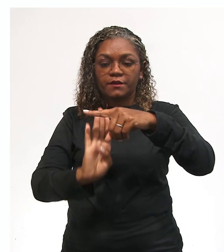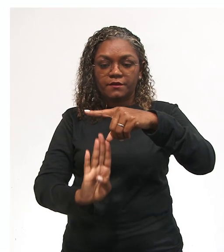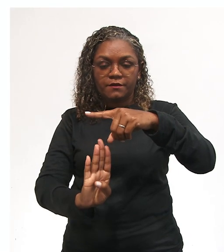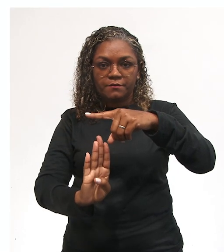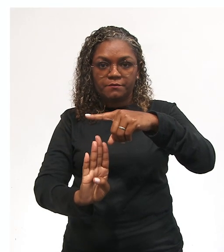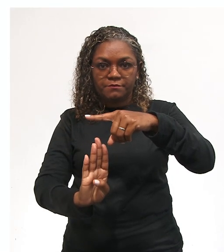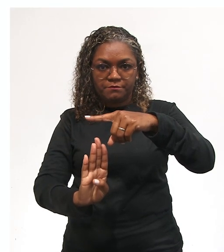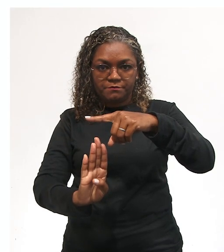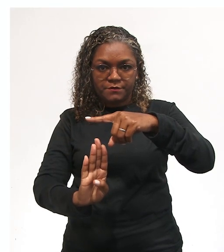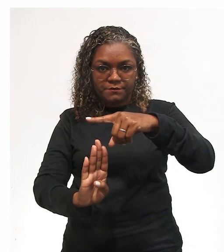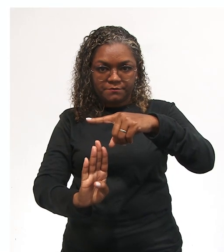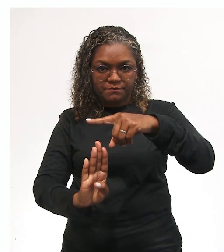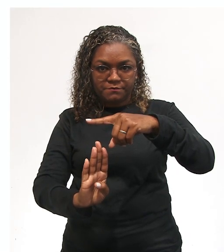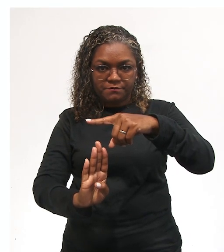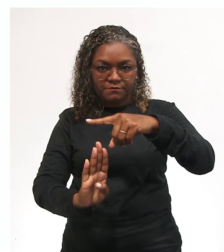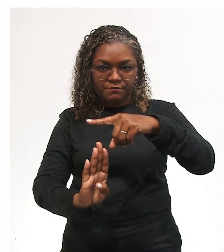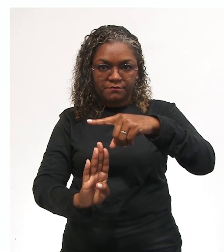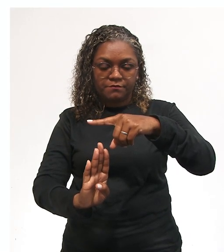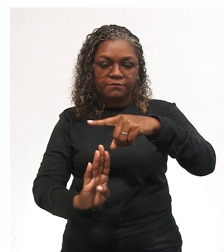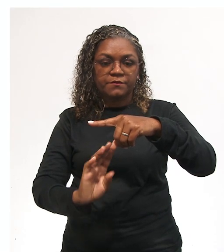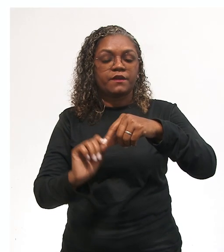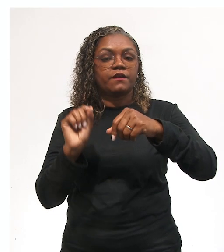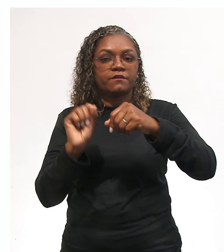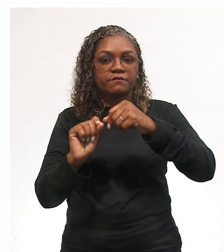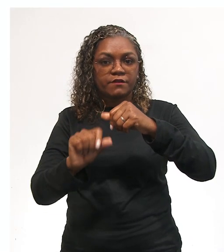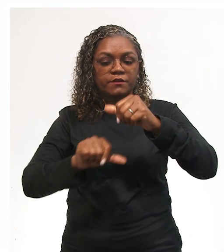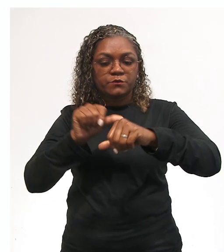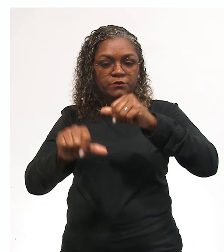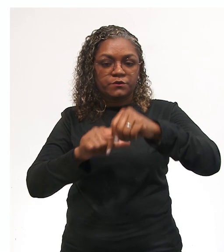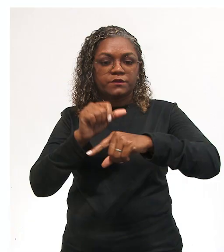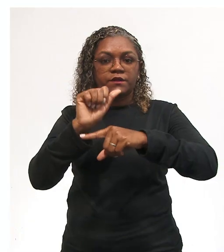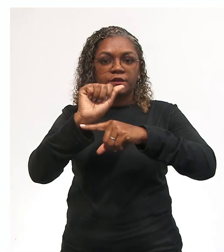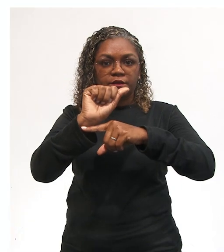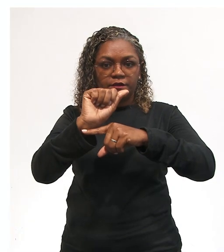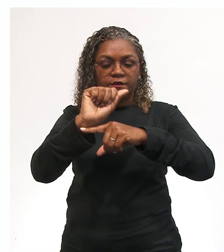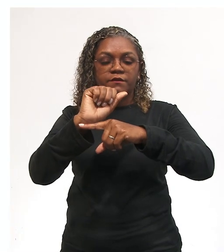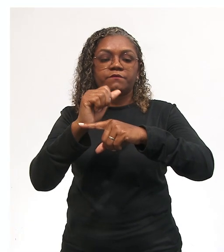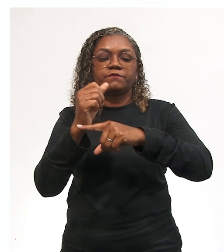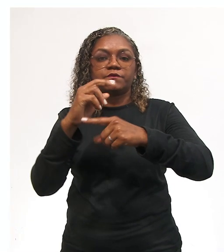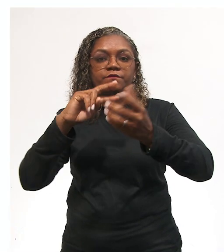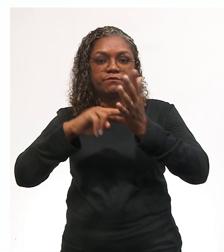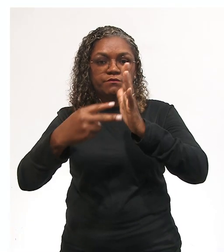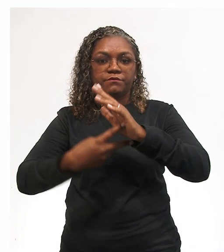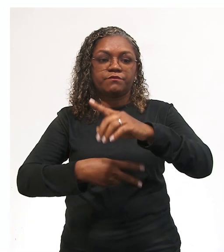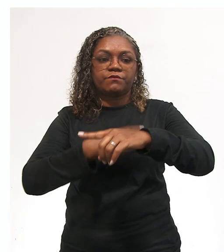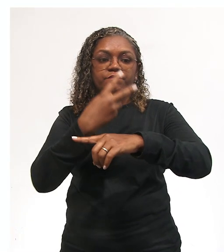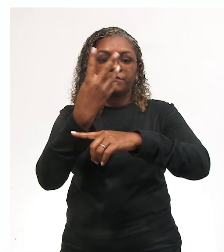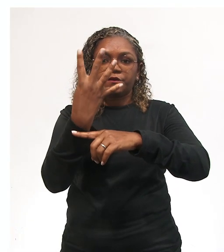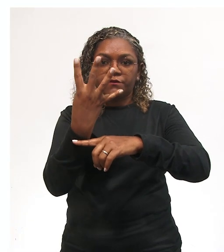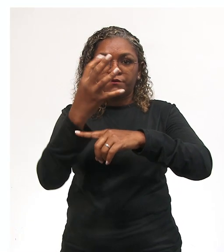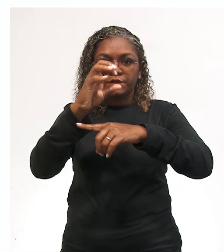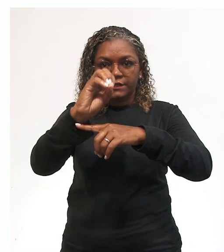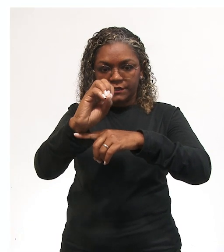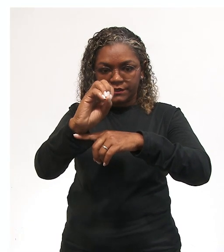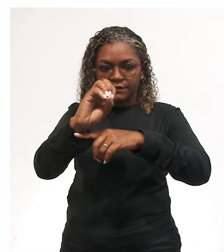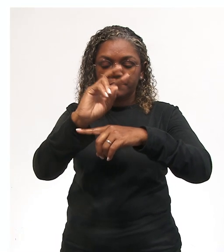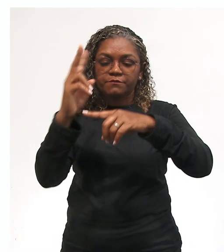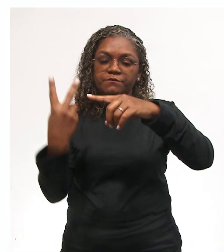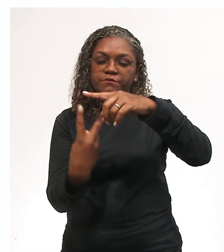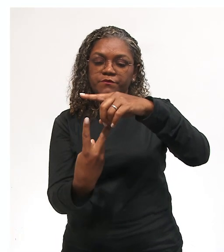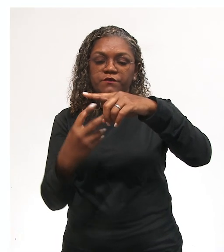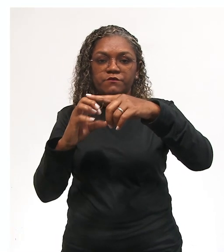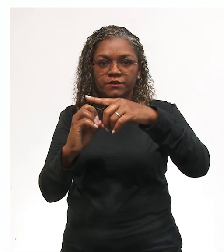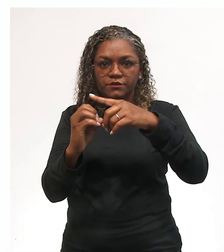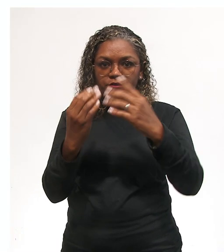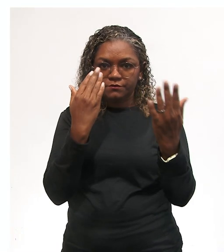no denominador, o valor do produto B. E aí nós conseguimos fazer essa comparação. Se nós quisermos, nós podemos até simplificar